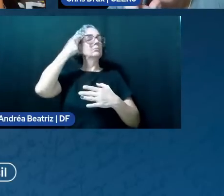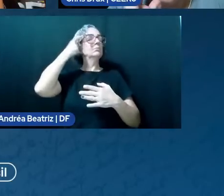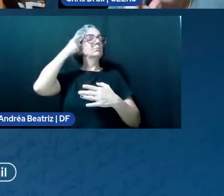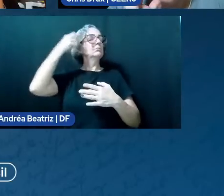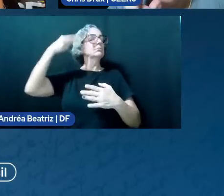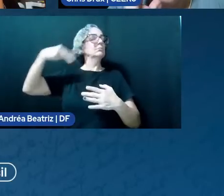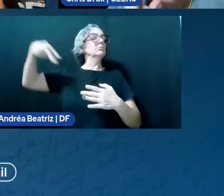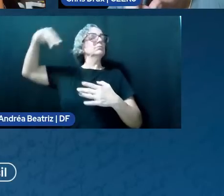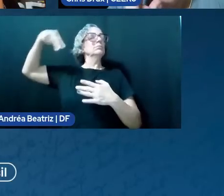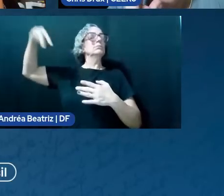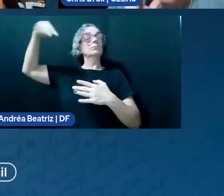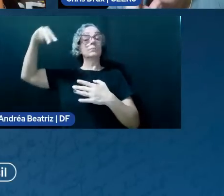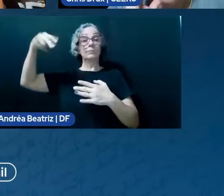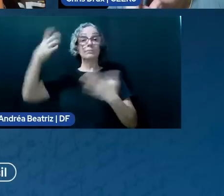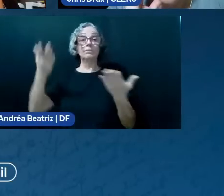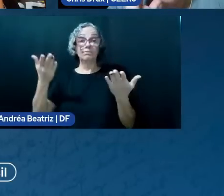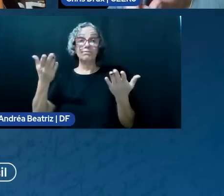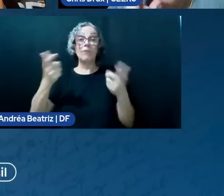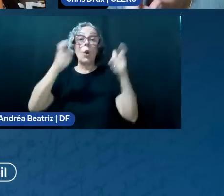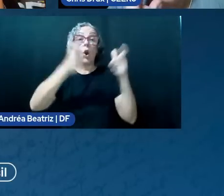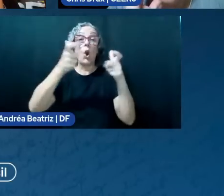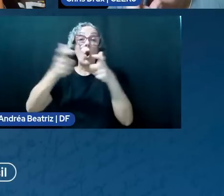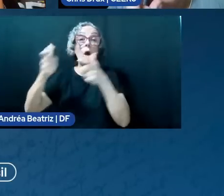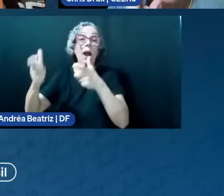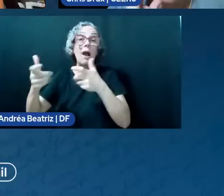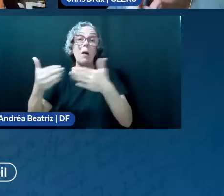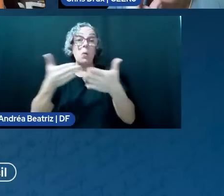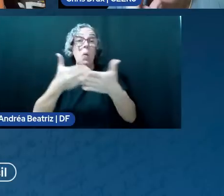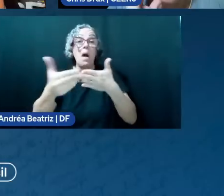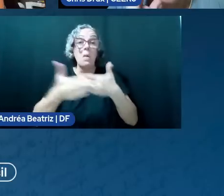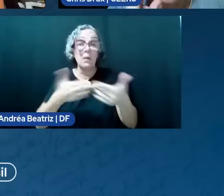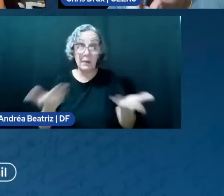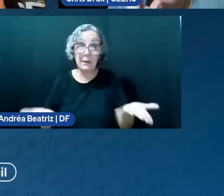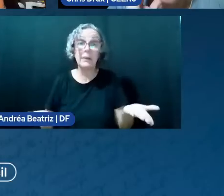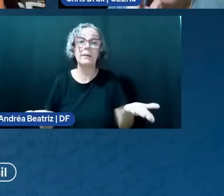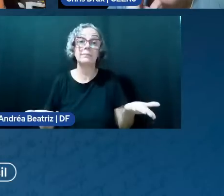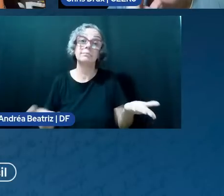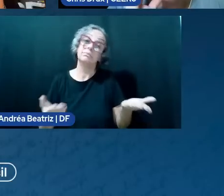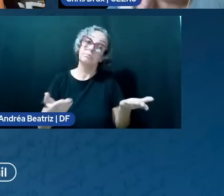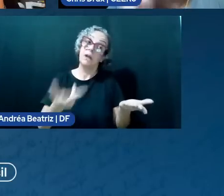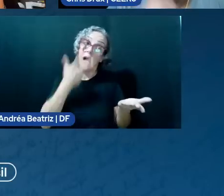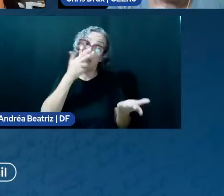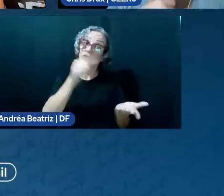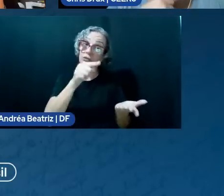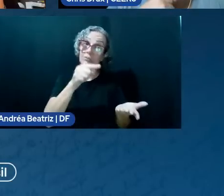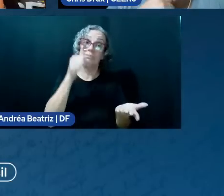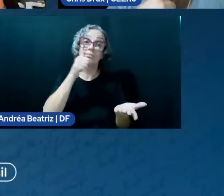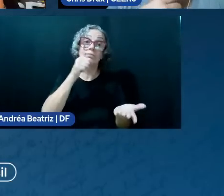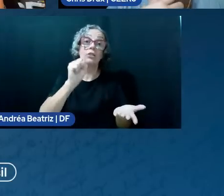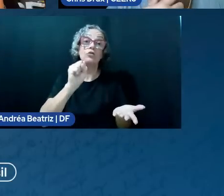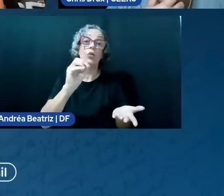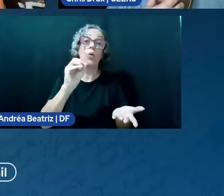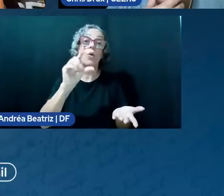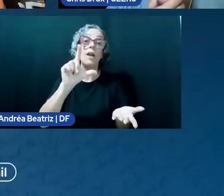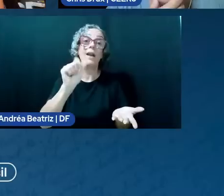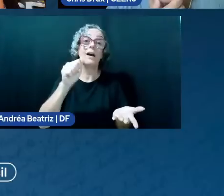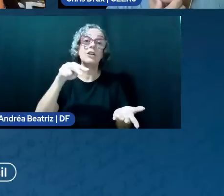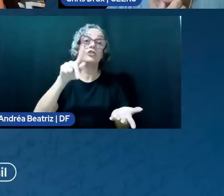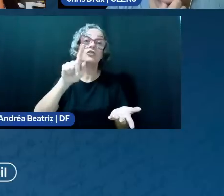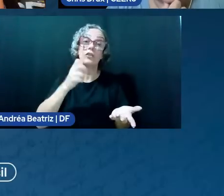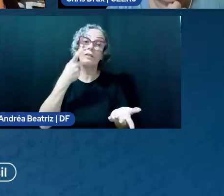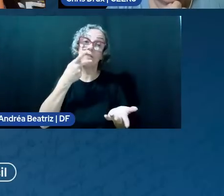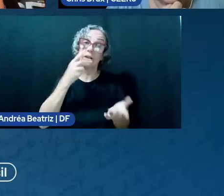Talvez seja isso que ela está se referindo, né? Nestes casos aí, o que seria necessário para a